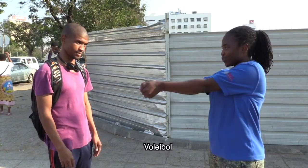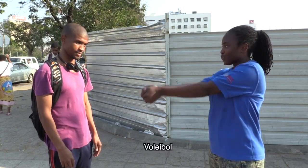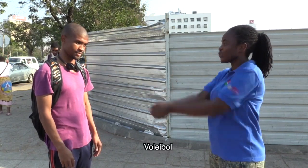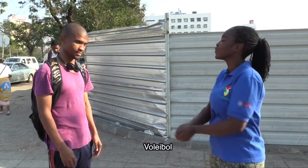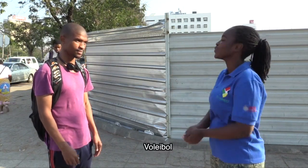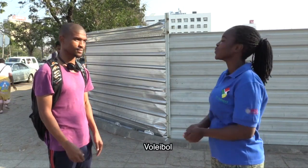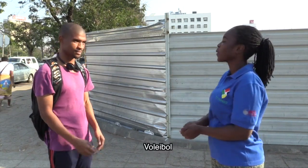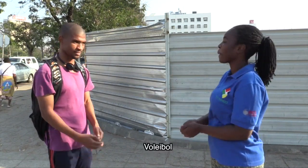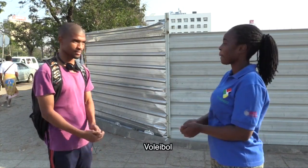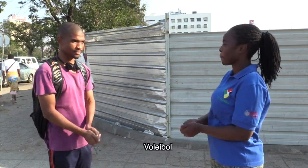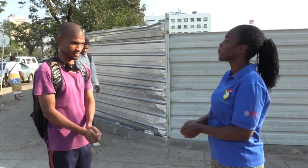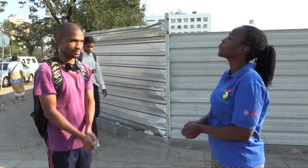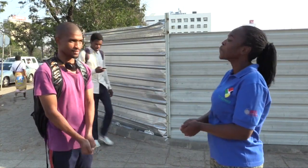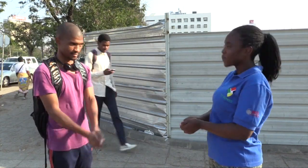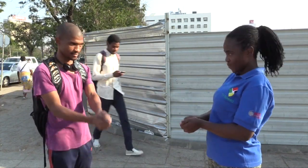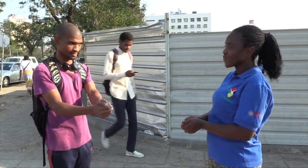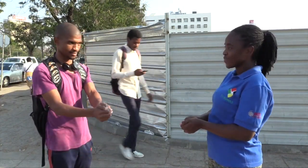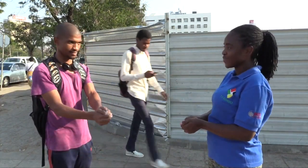VOLLEYBOL